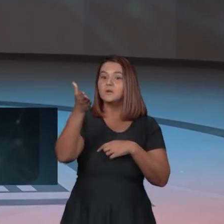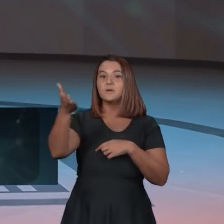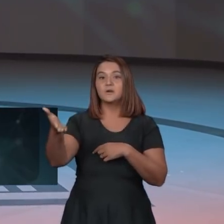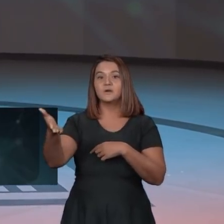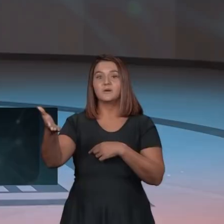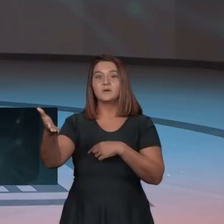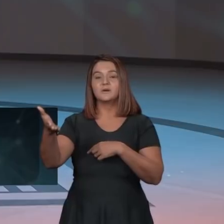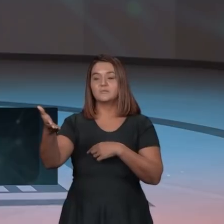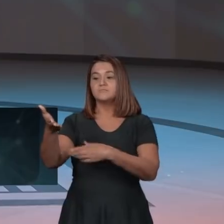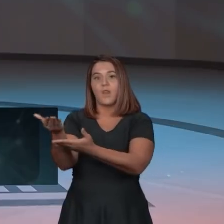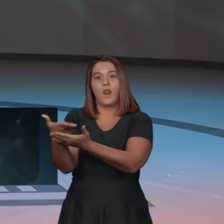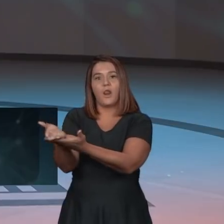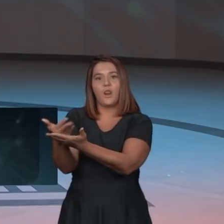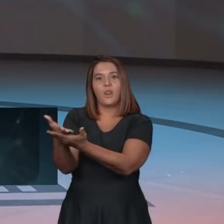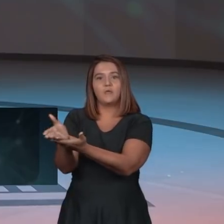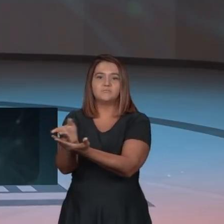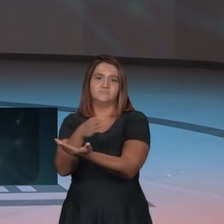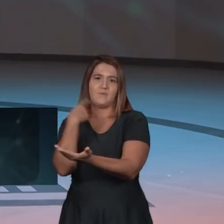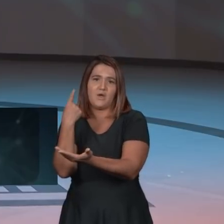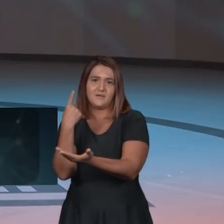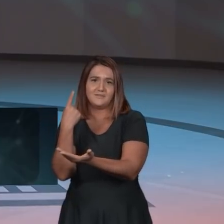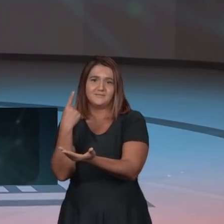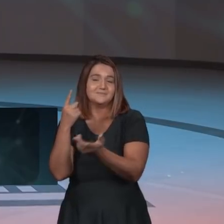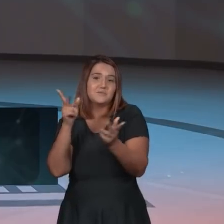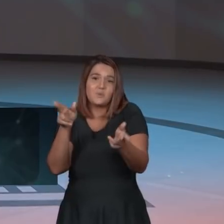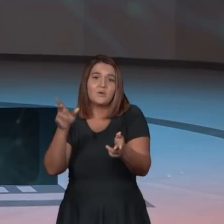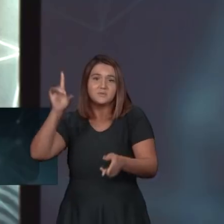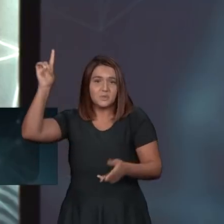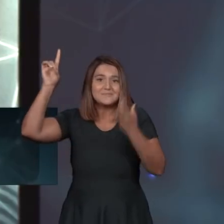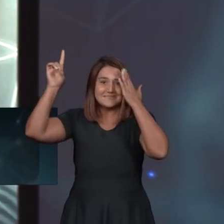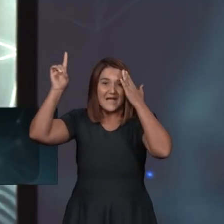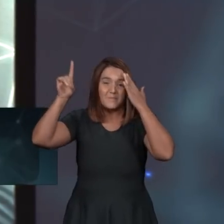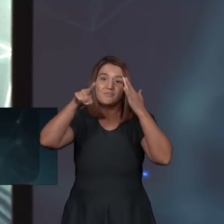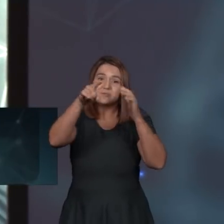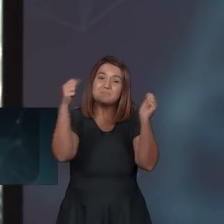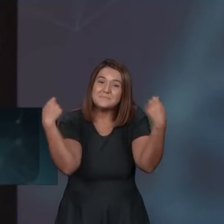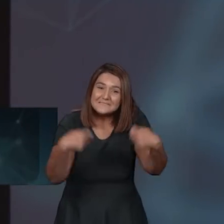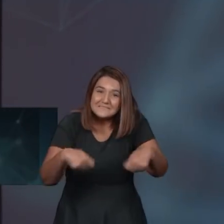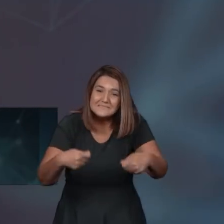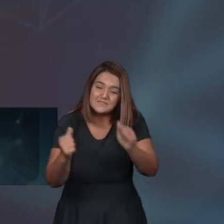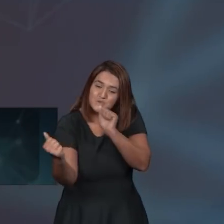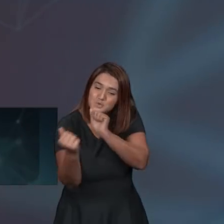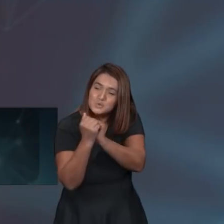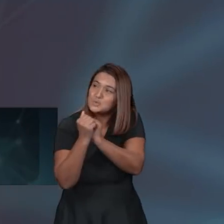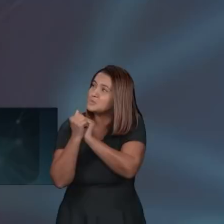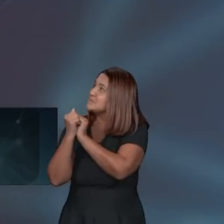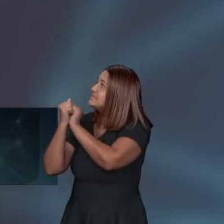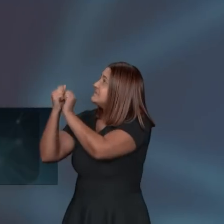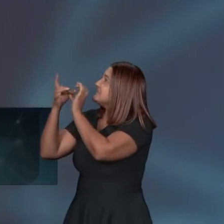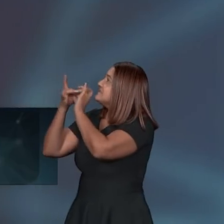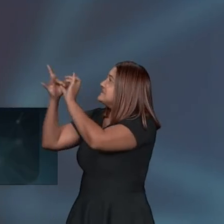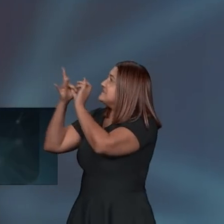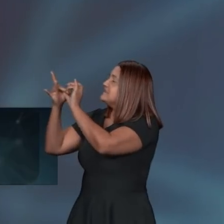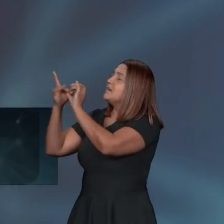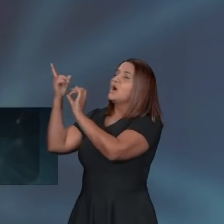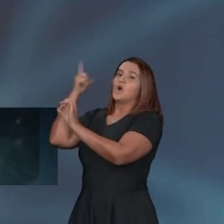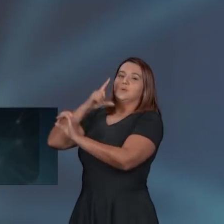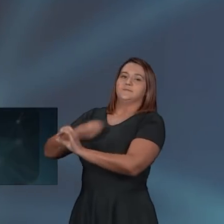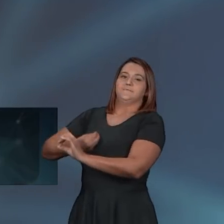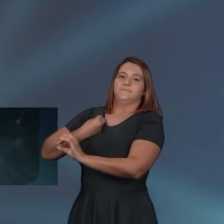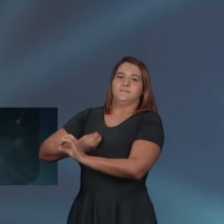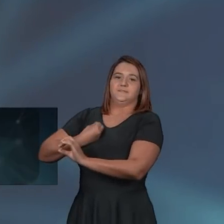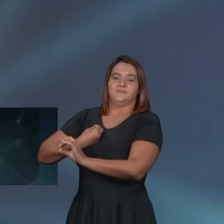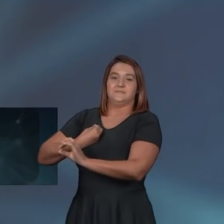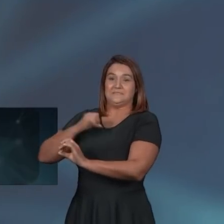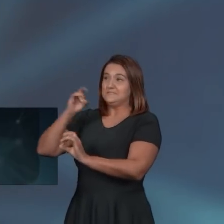a única fonte de vida, ou a desgraça eterna. Como os nossos pais, Adão e Eva, escolheram o mal, o